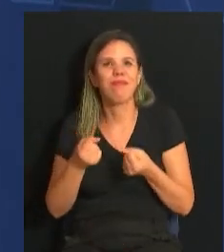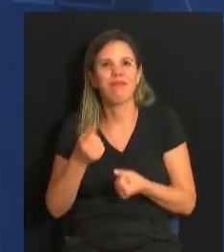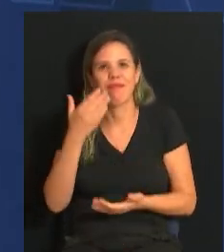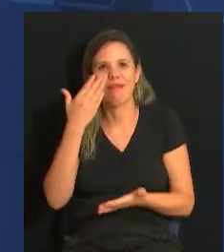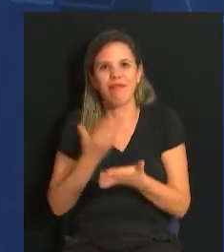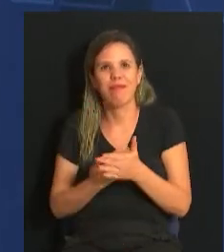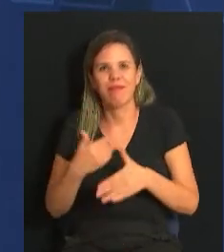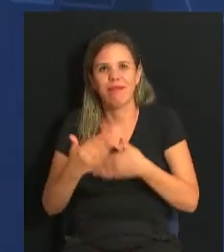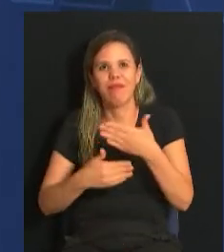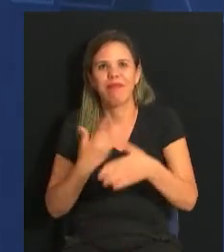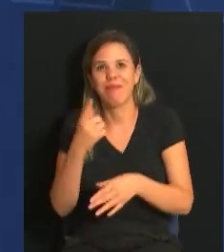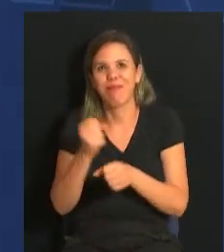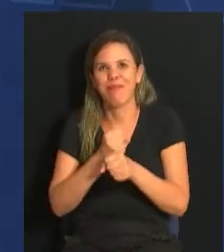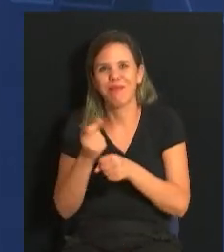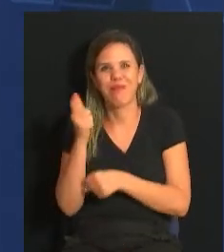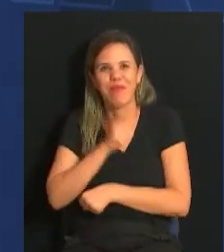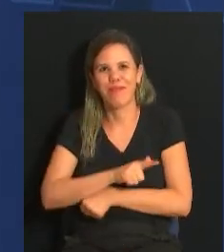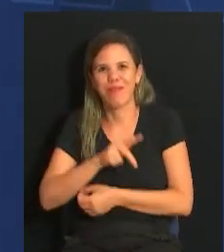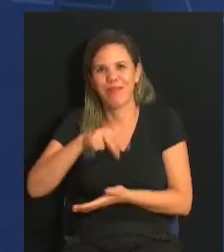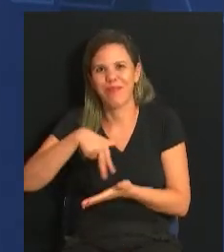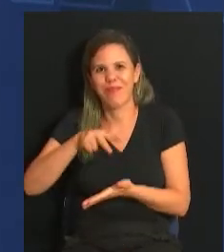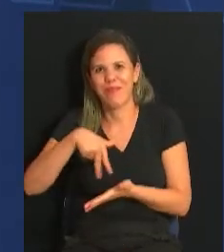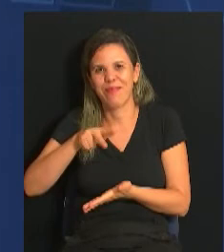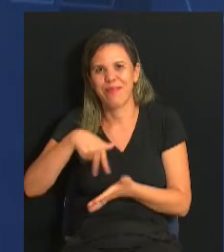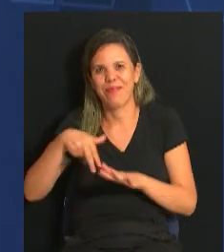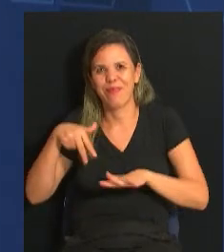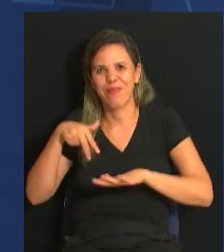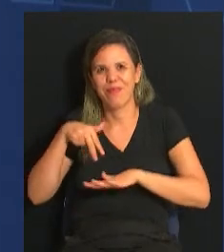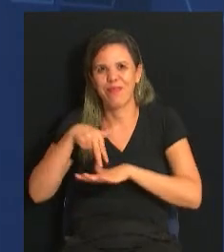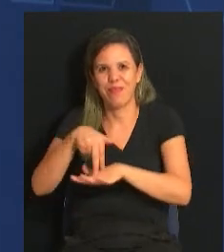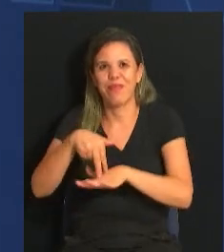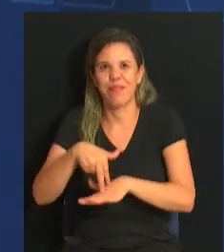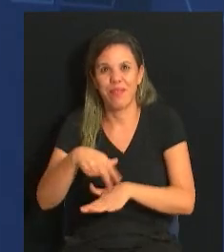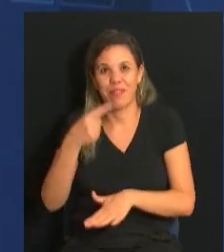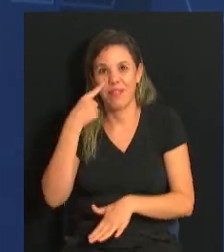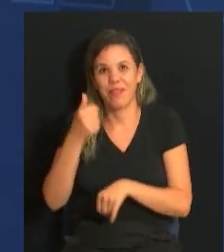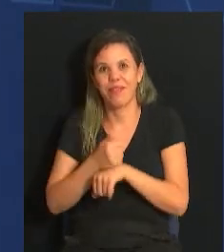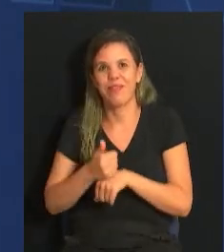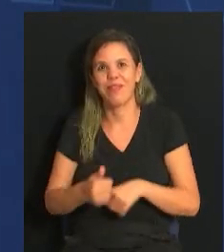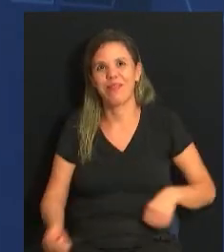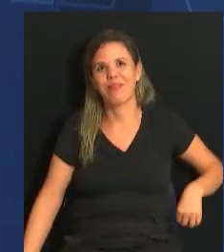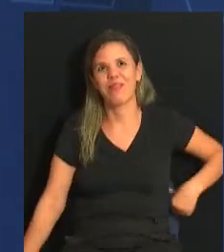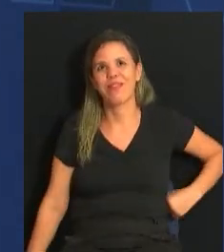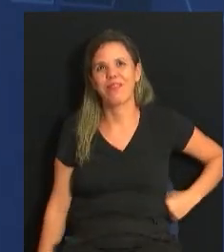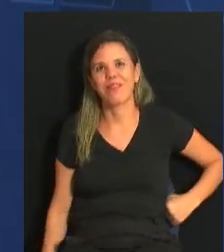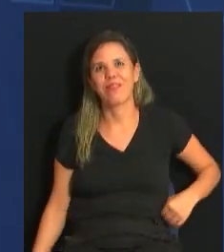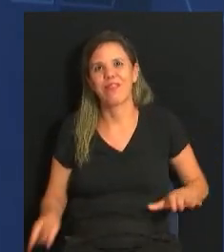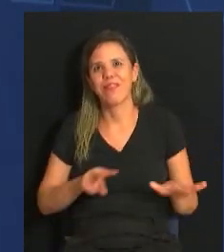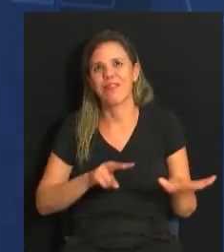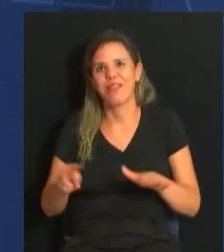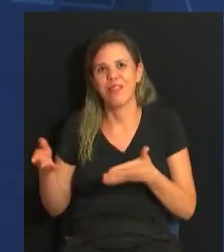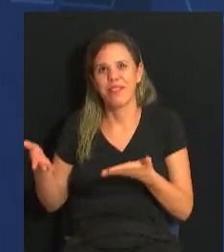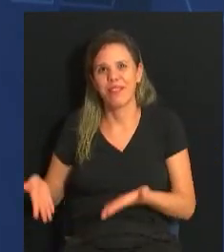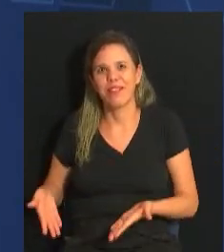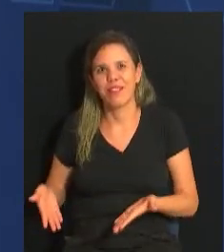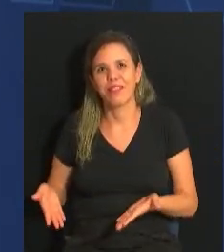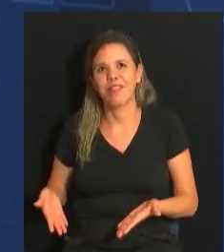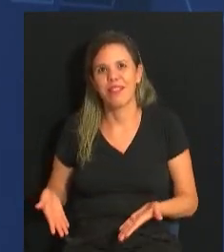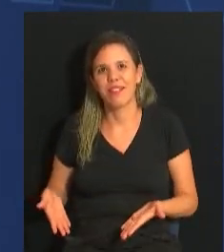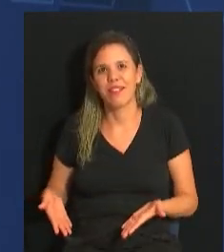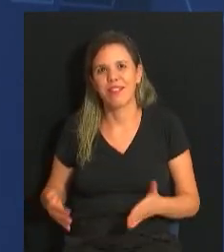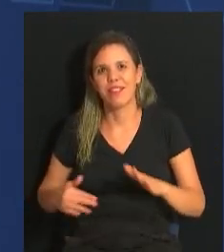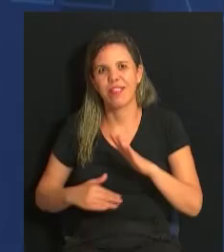acredito que daqui uns 10 anos vai vir uma grande apresentação se liga na profissão em toda a semana aqui no nosso